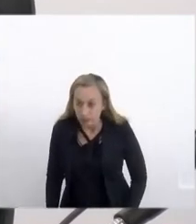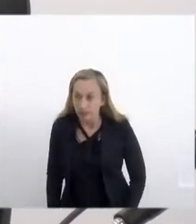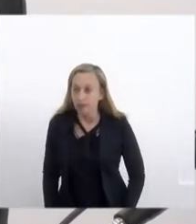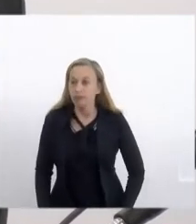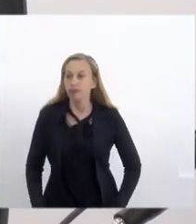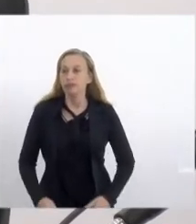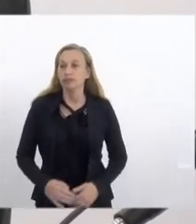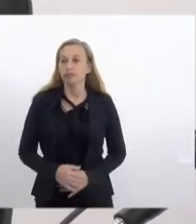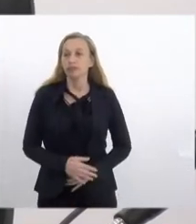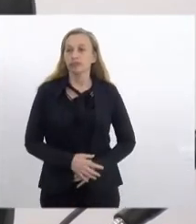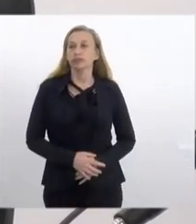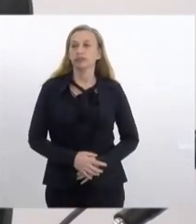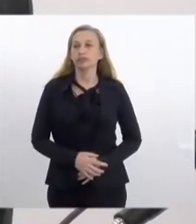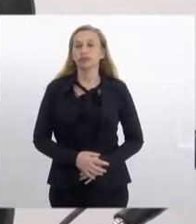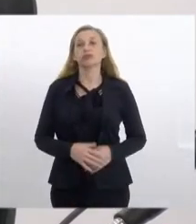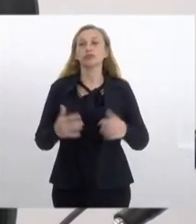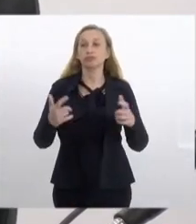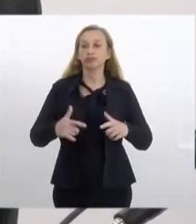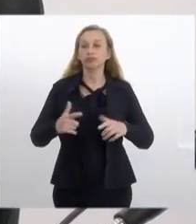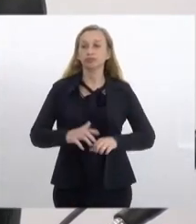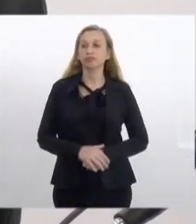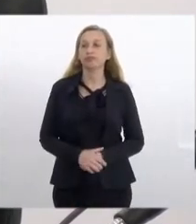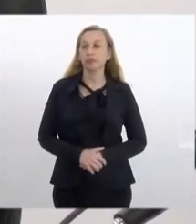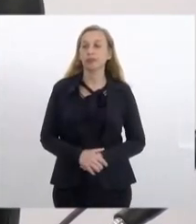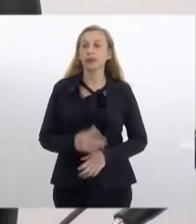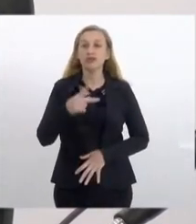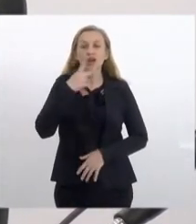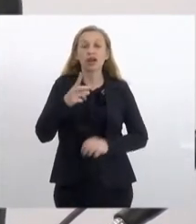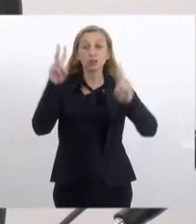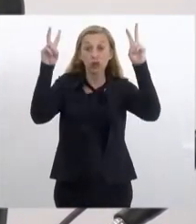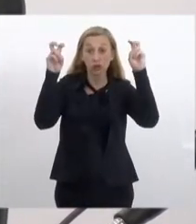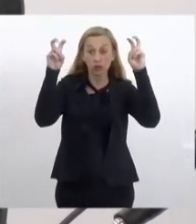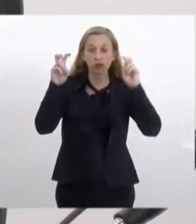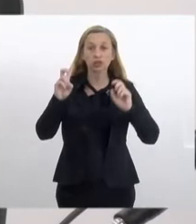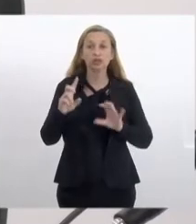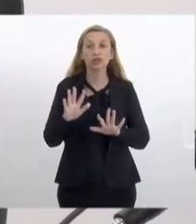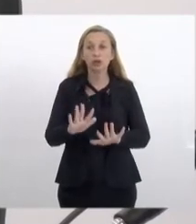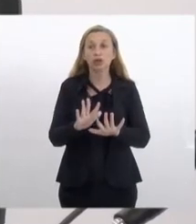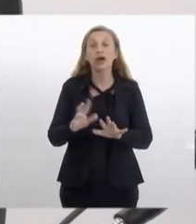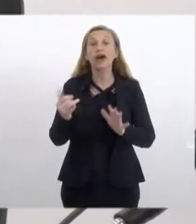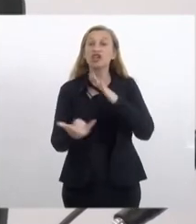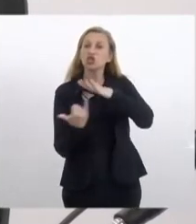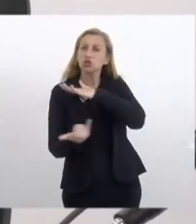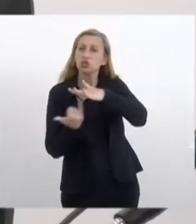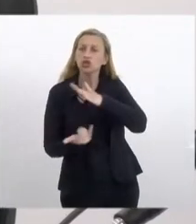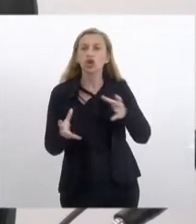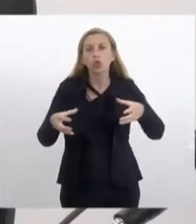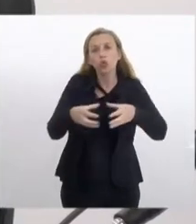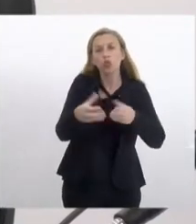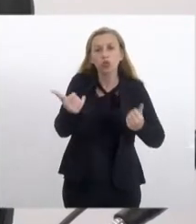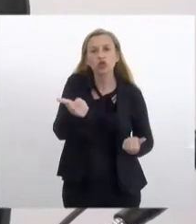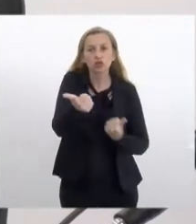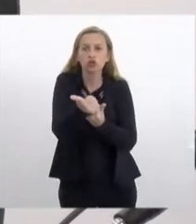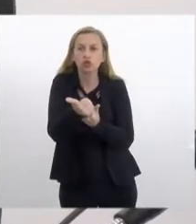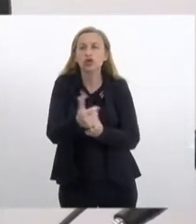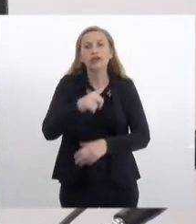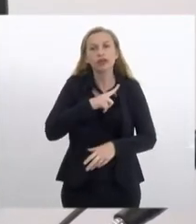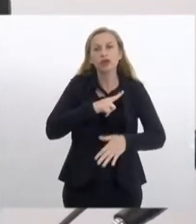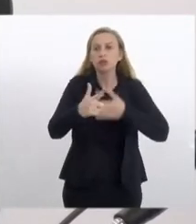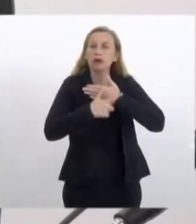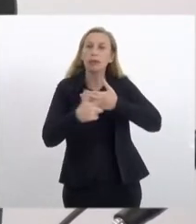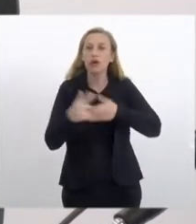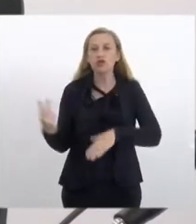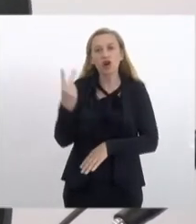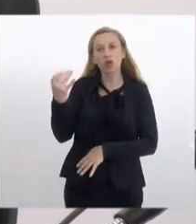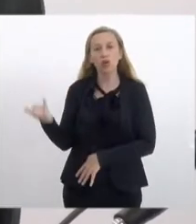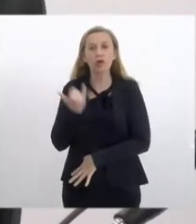num ambiente de complementariedade para se tratar desse assunto. E, portanto, as instituições, os grupos de autoajuda também têm o seu papel, o seu valor